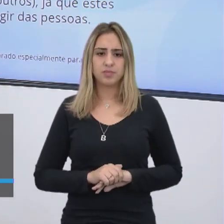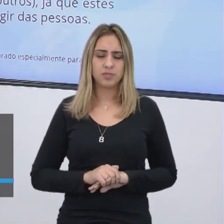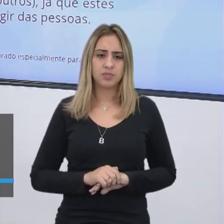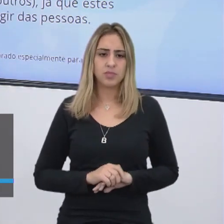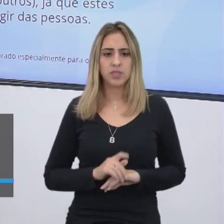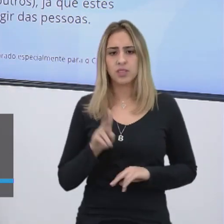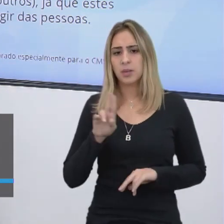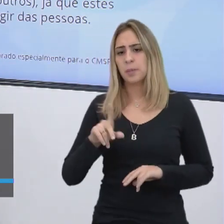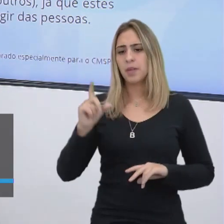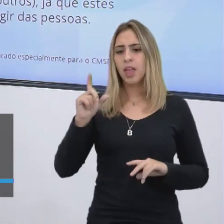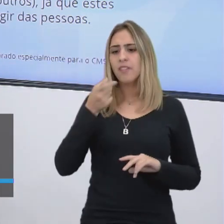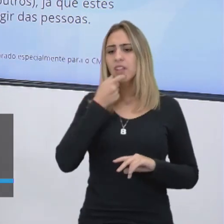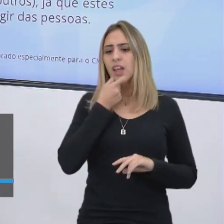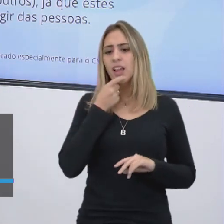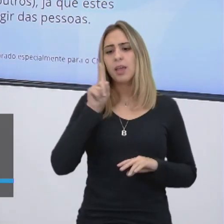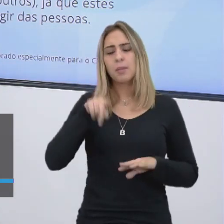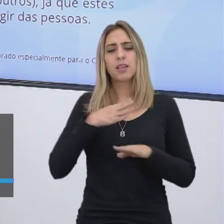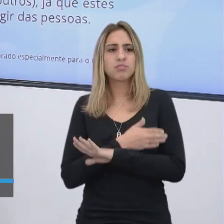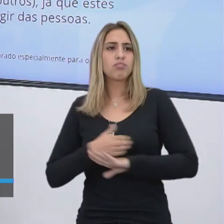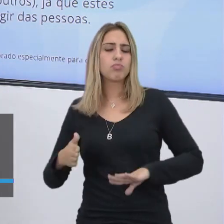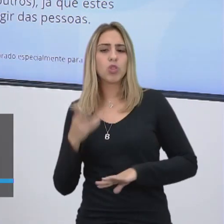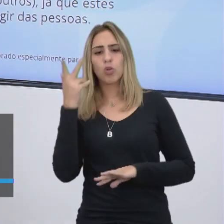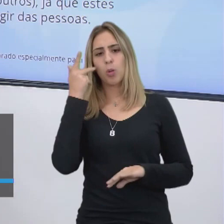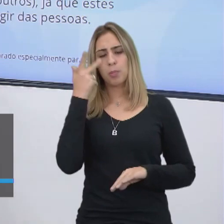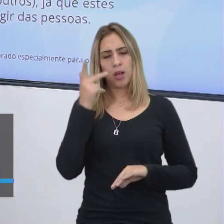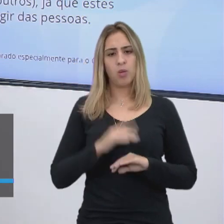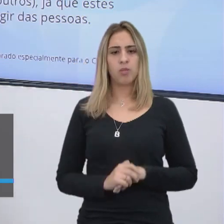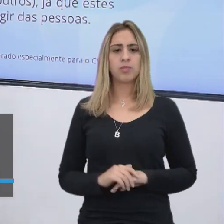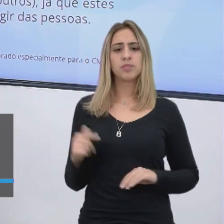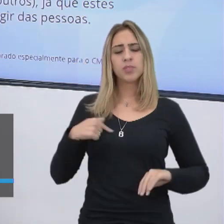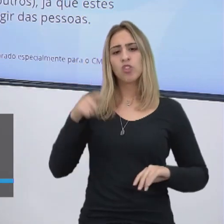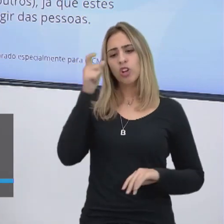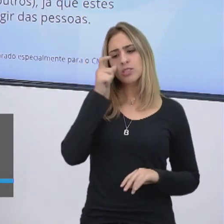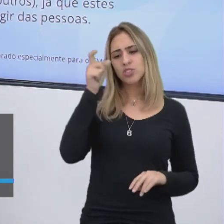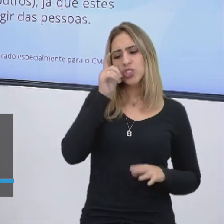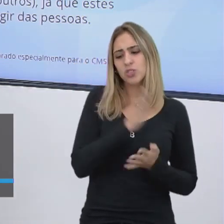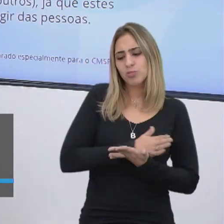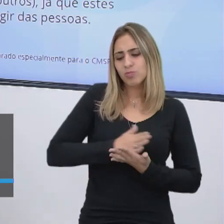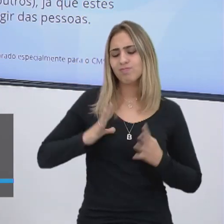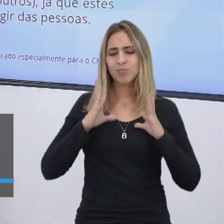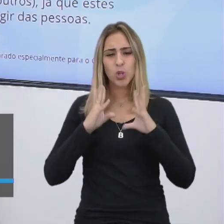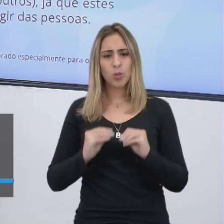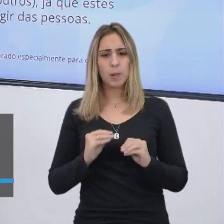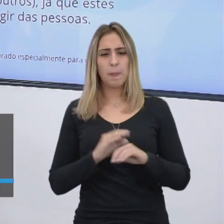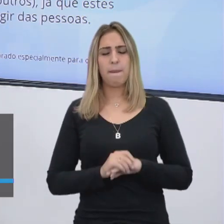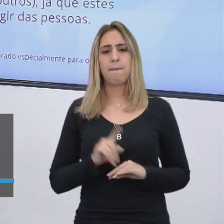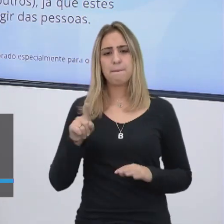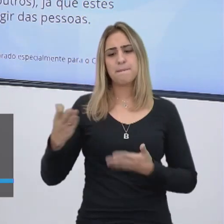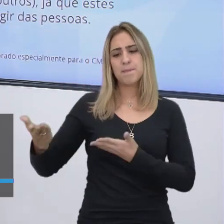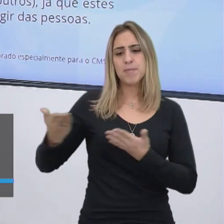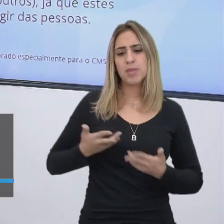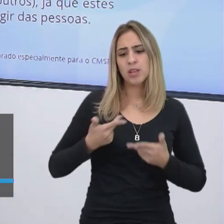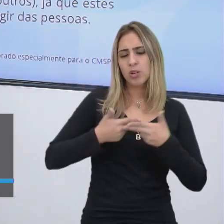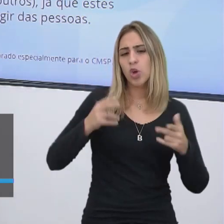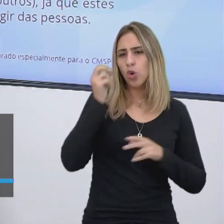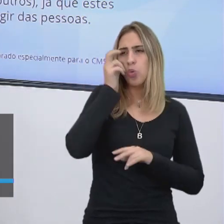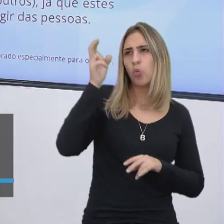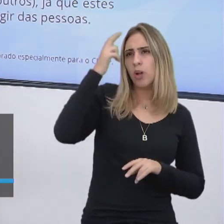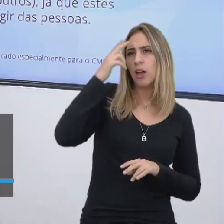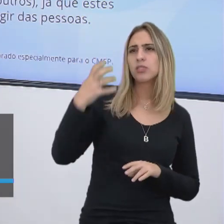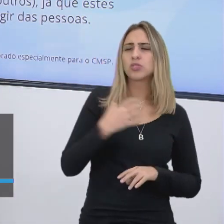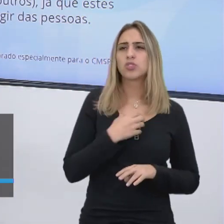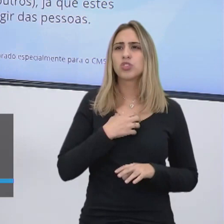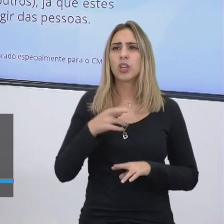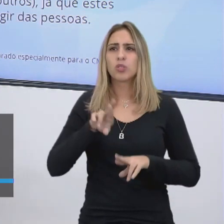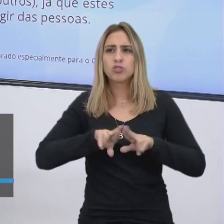usa a palavra em inglês aí que mais lhe couber. E eu vou assistindo tanto isso, e ele vai trazendo elementos culturais de